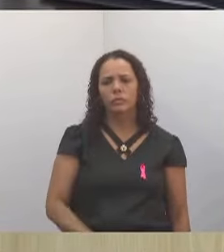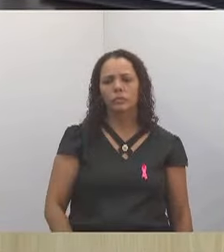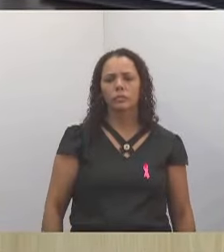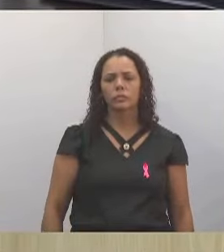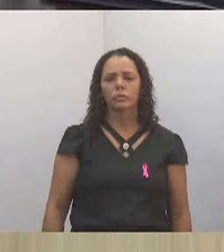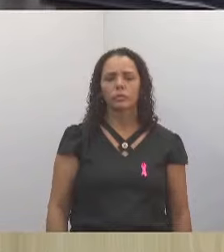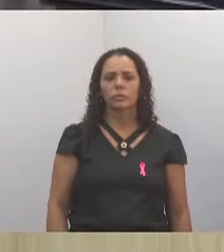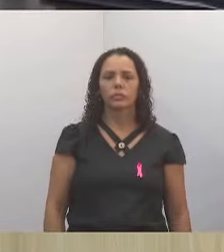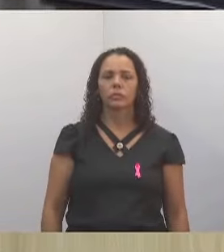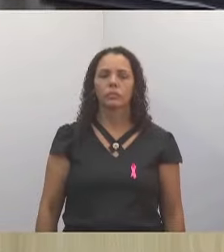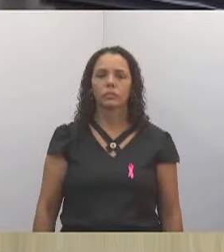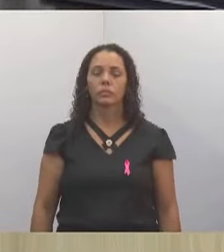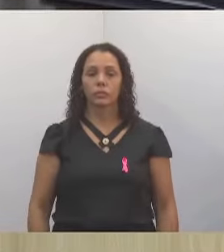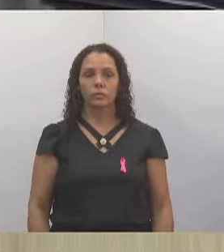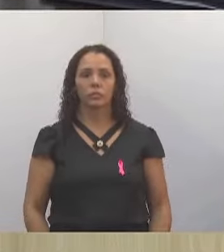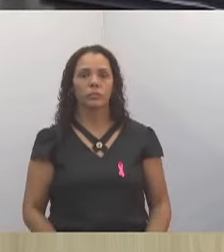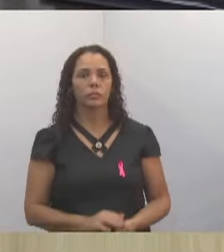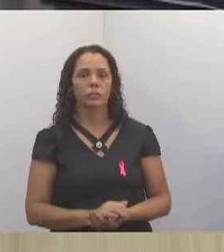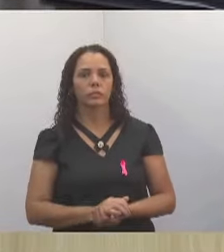Gocerrelina, 10 miligramas.